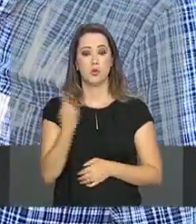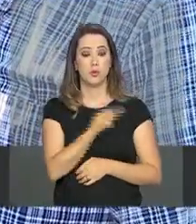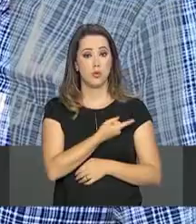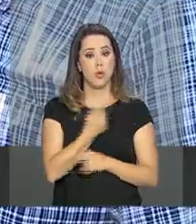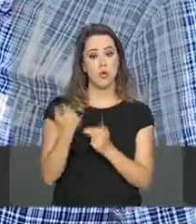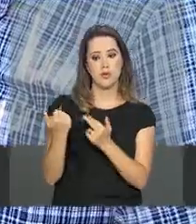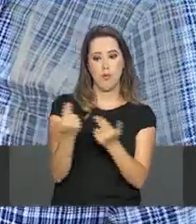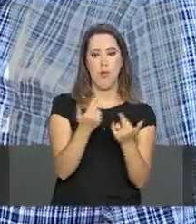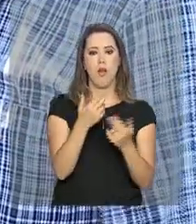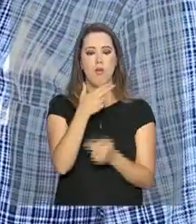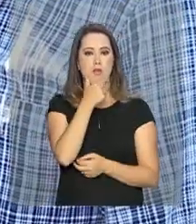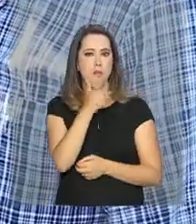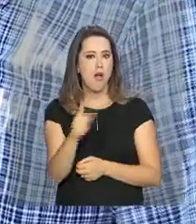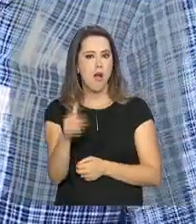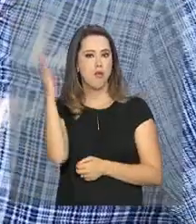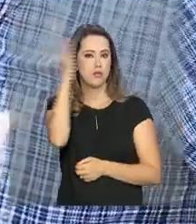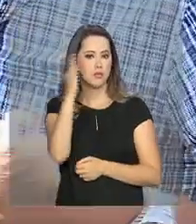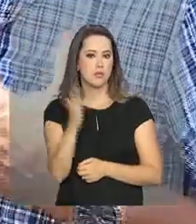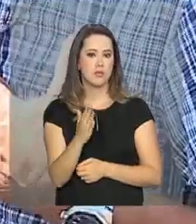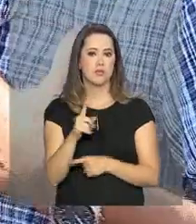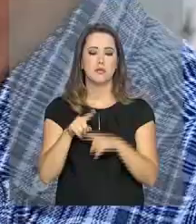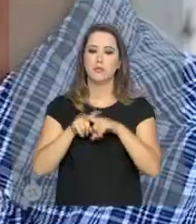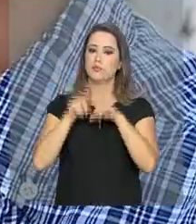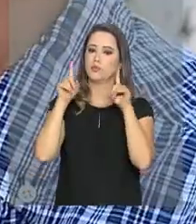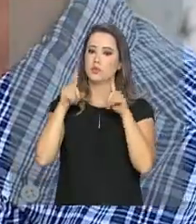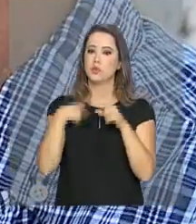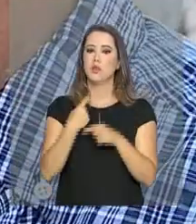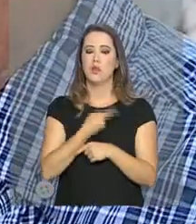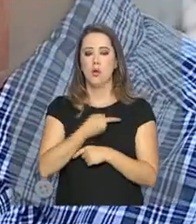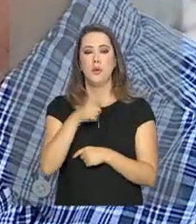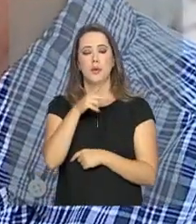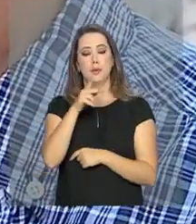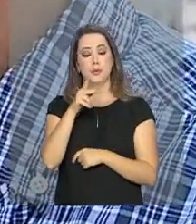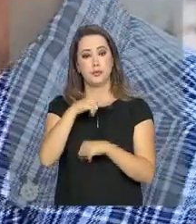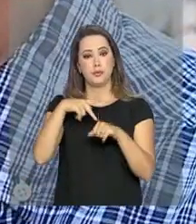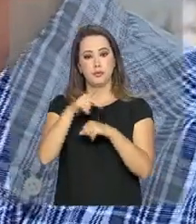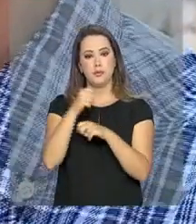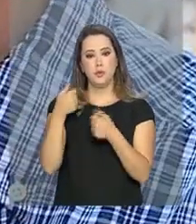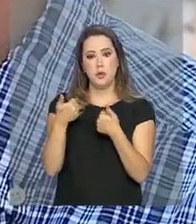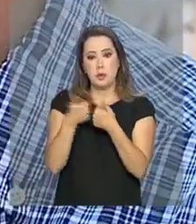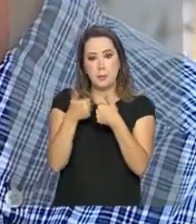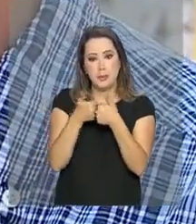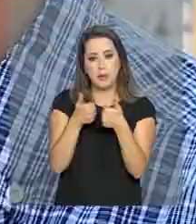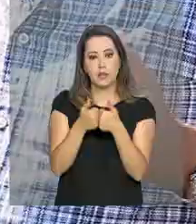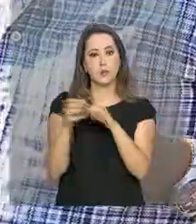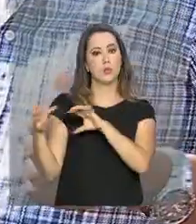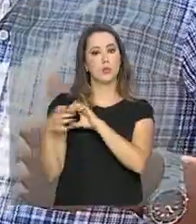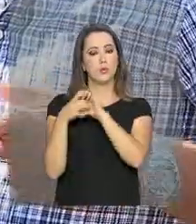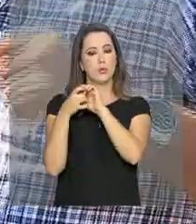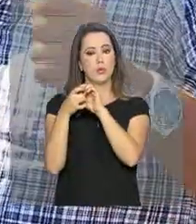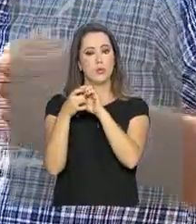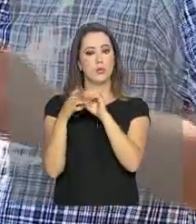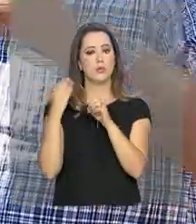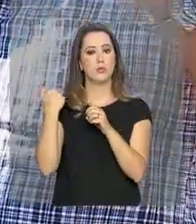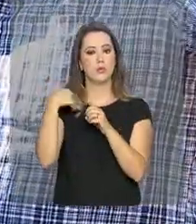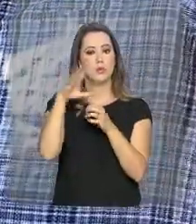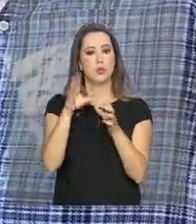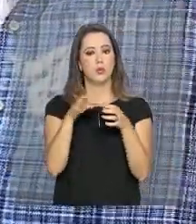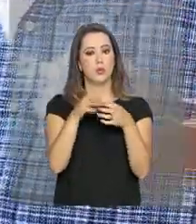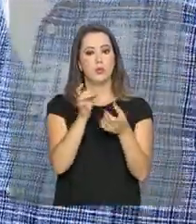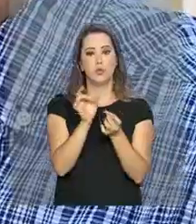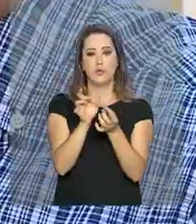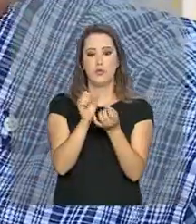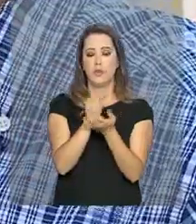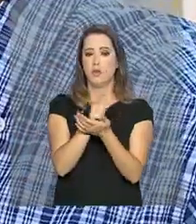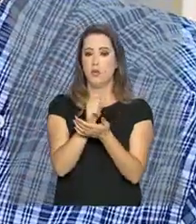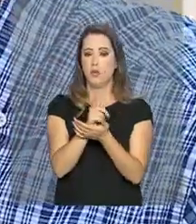diz felipe garcia e não só isso ele acha que os países deveriam se aproximar ainda mais sobretudo na área do comércio